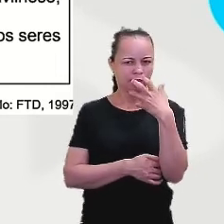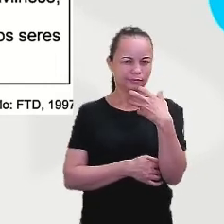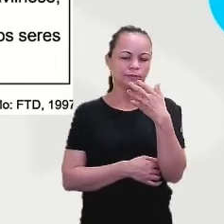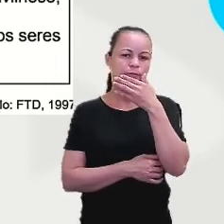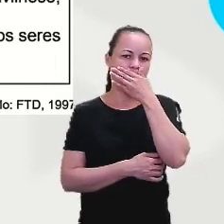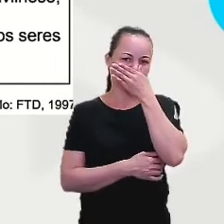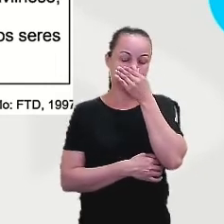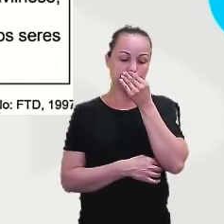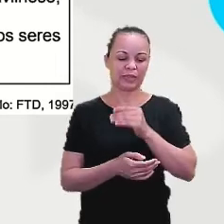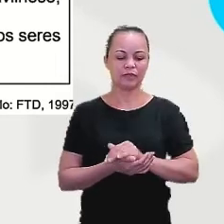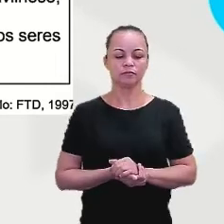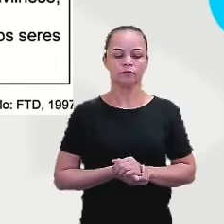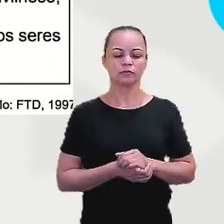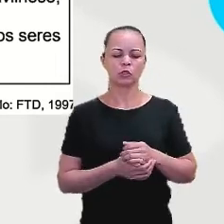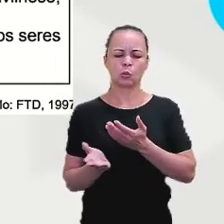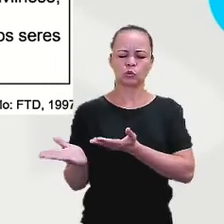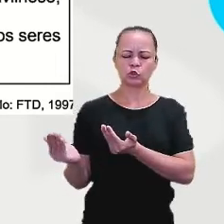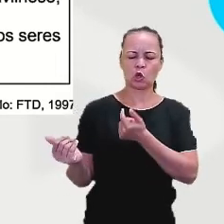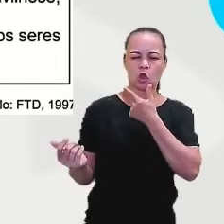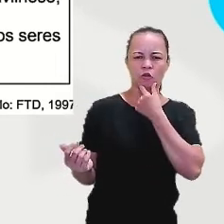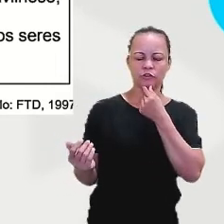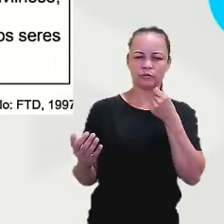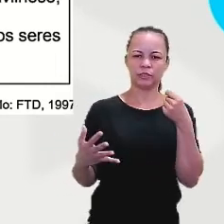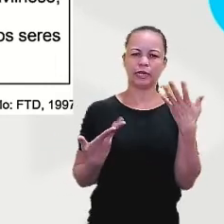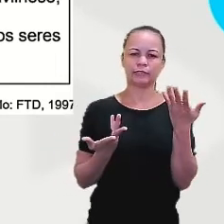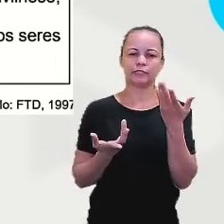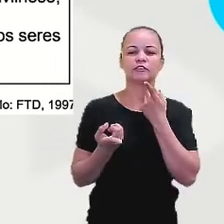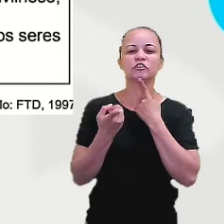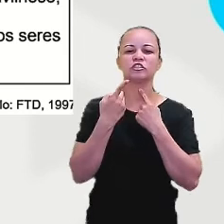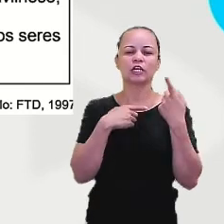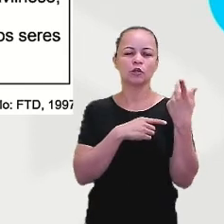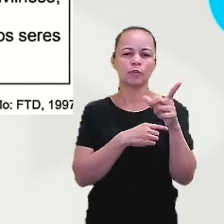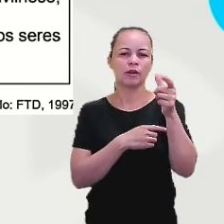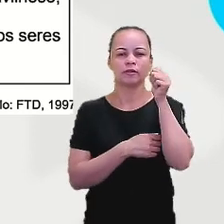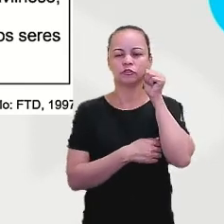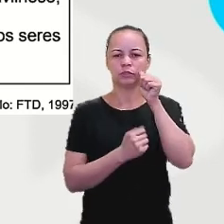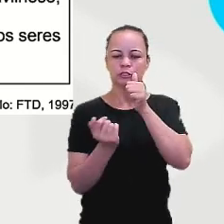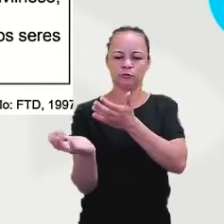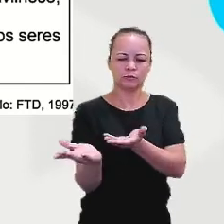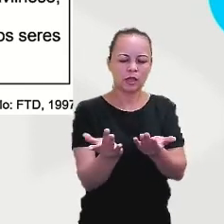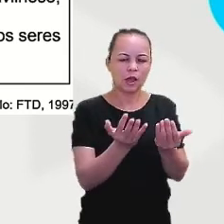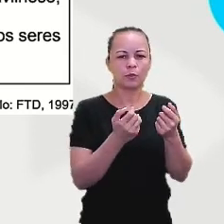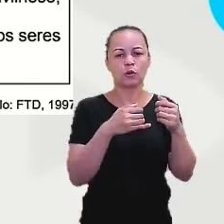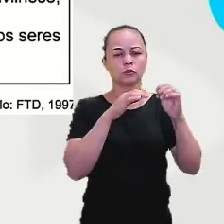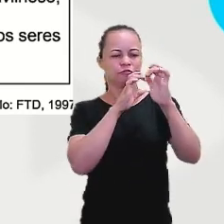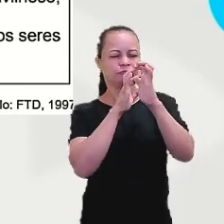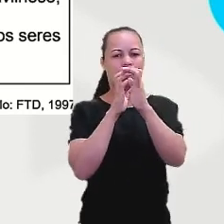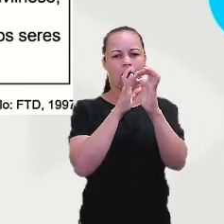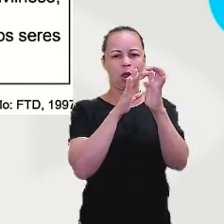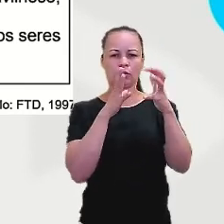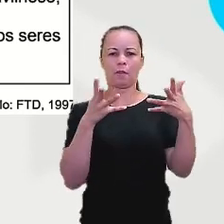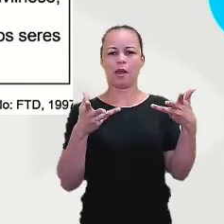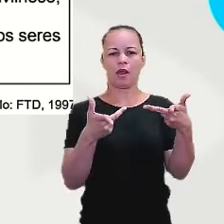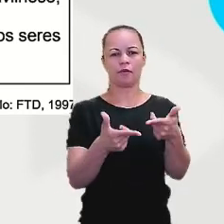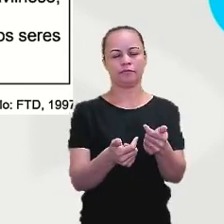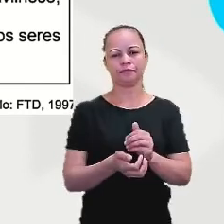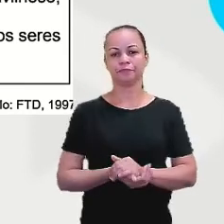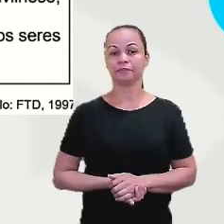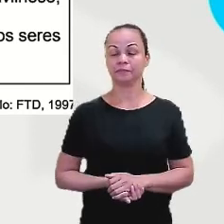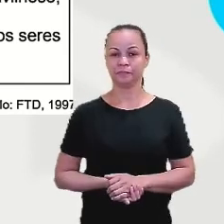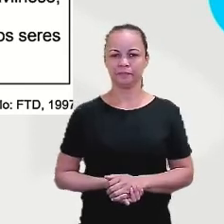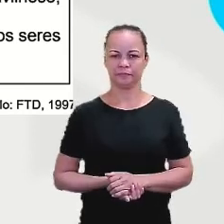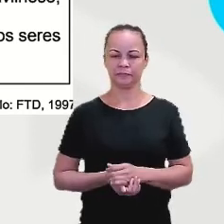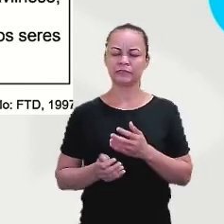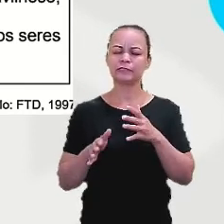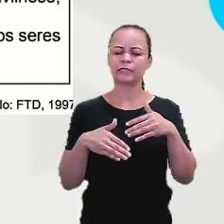belo, era admirado e desejado por todas as moças de sua tribo por tocar flauta maravilhosamente bem.